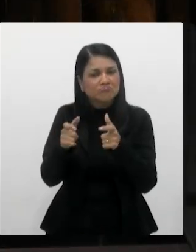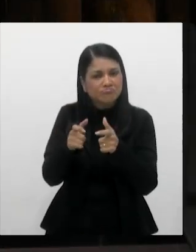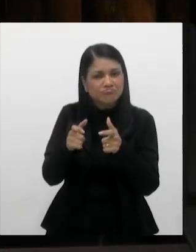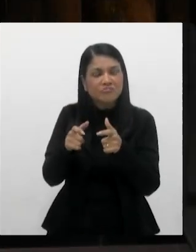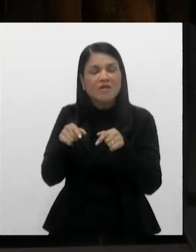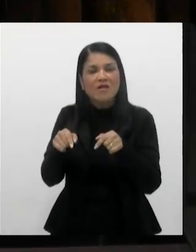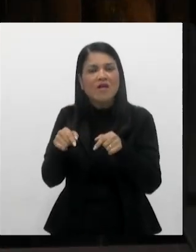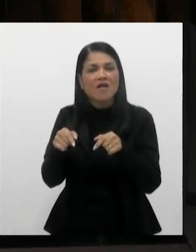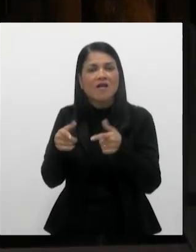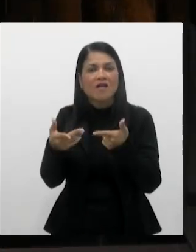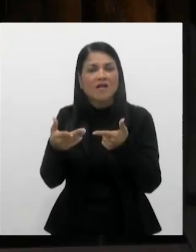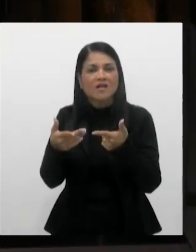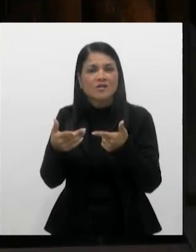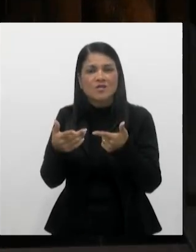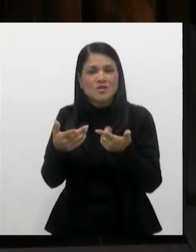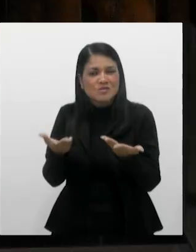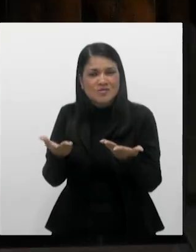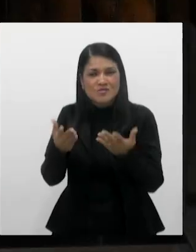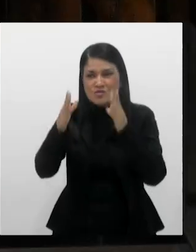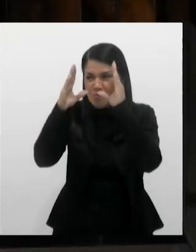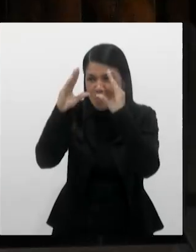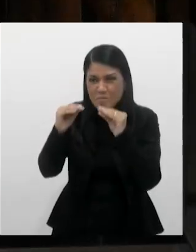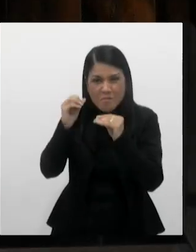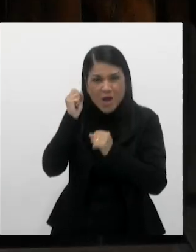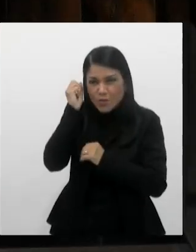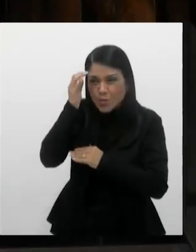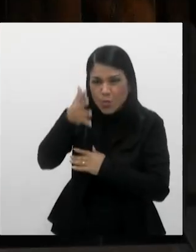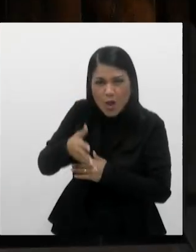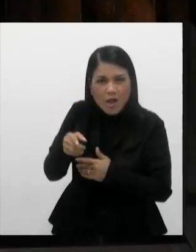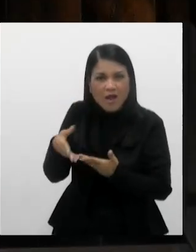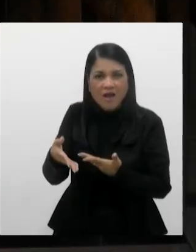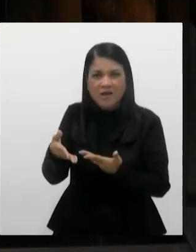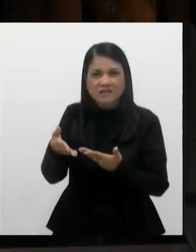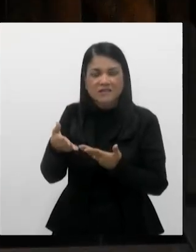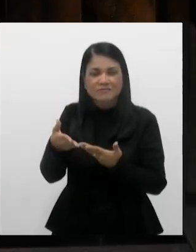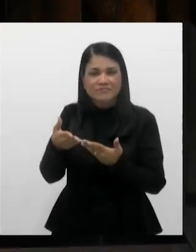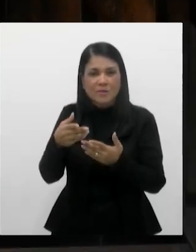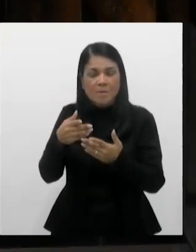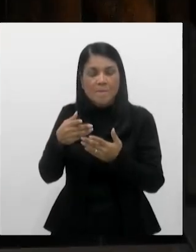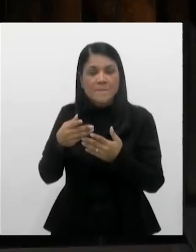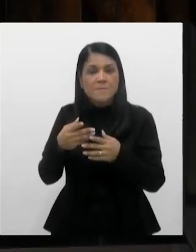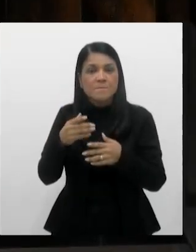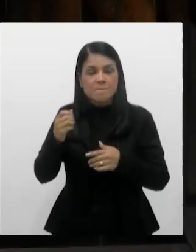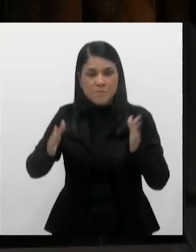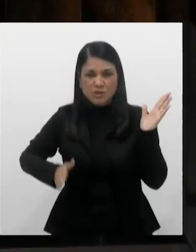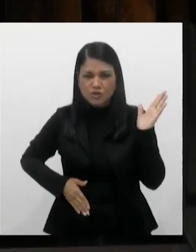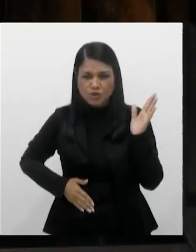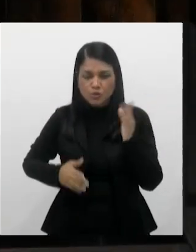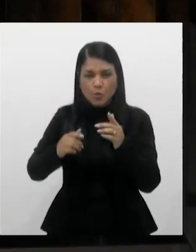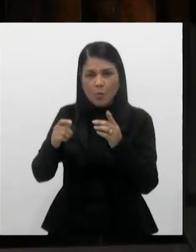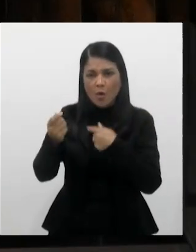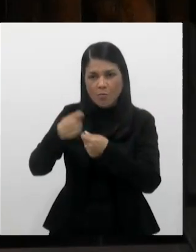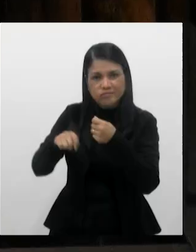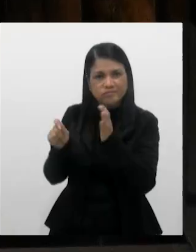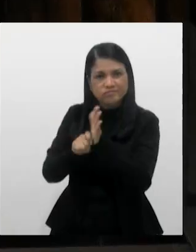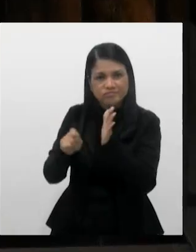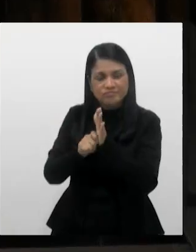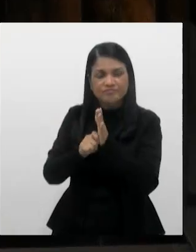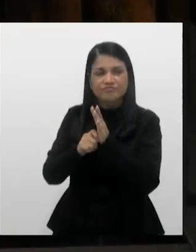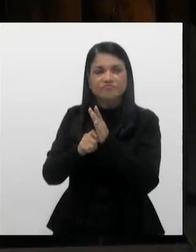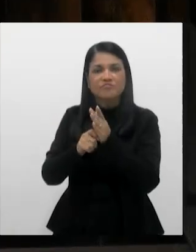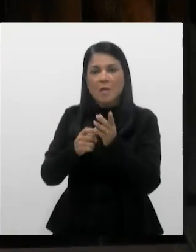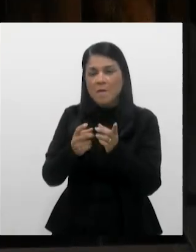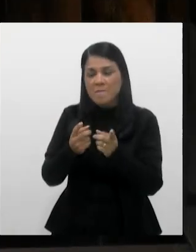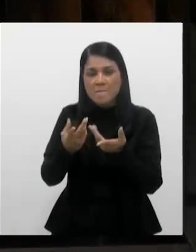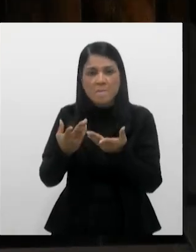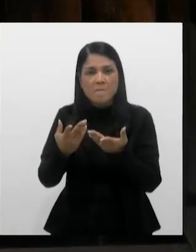esses ataques na madrugada que atingem em cheio o comércio e também a população. Então, a gente precisa se esforçar, vou